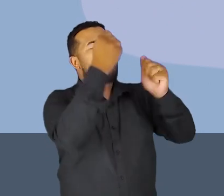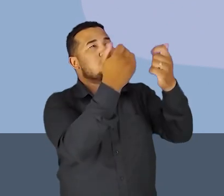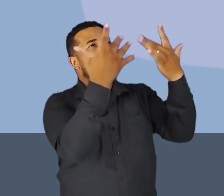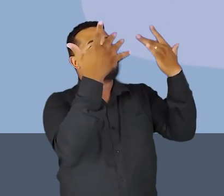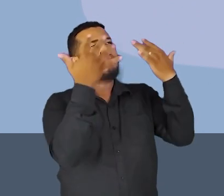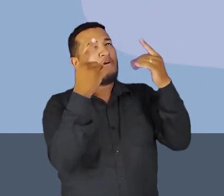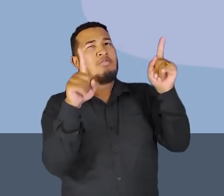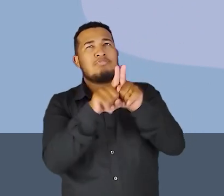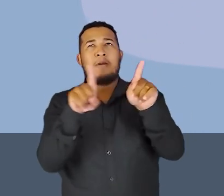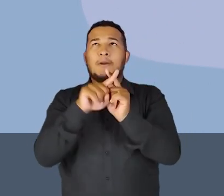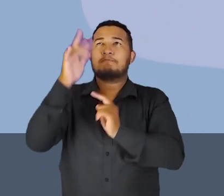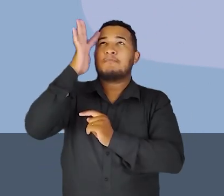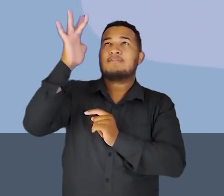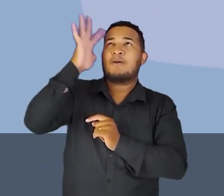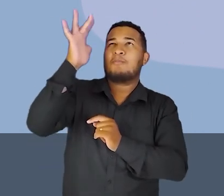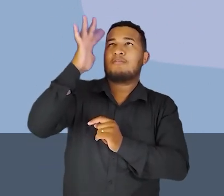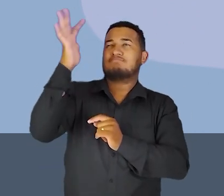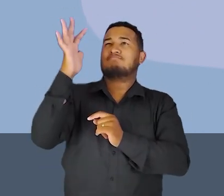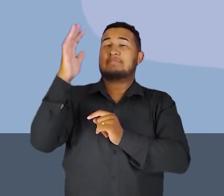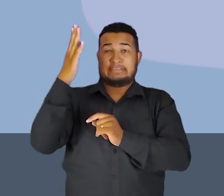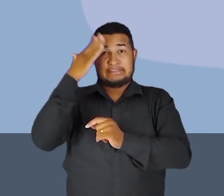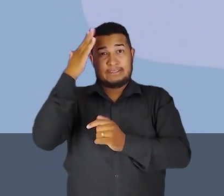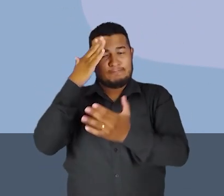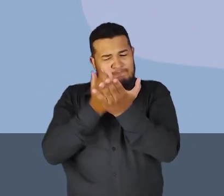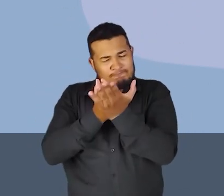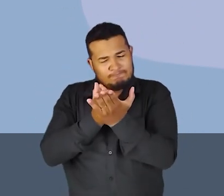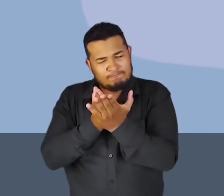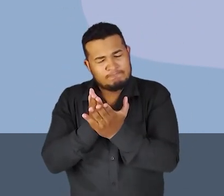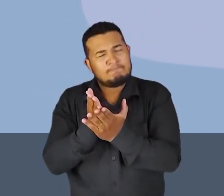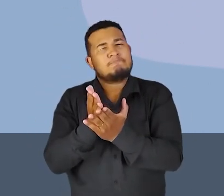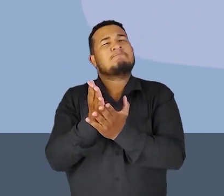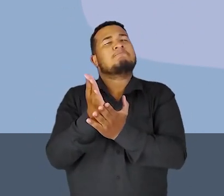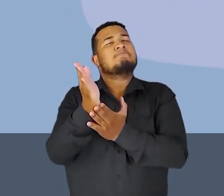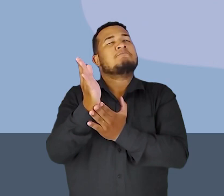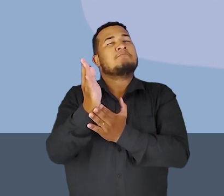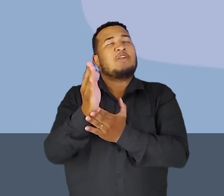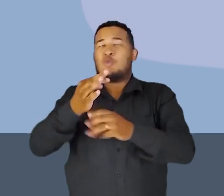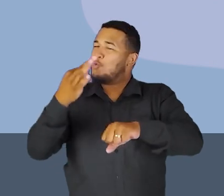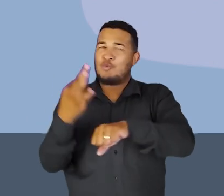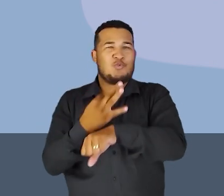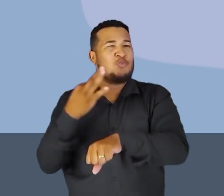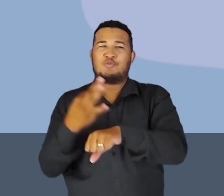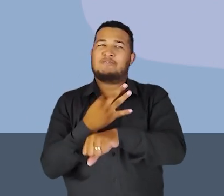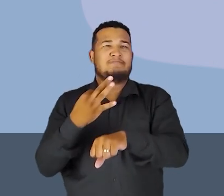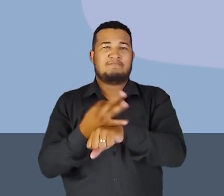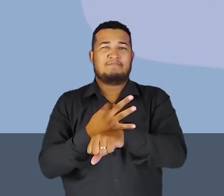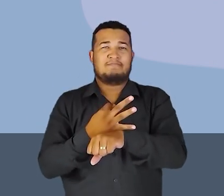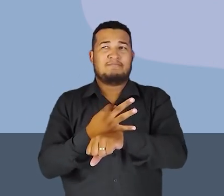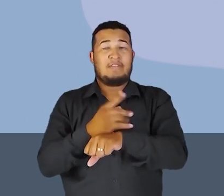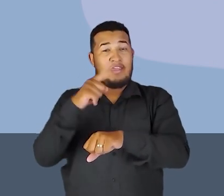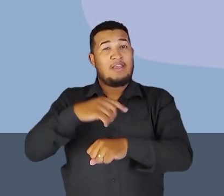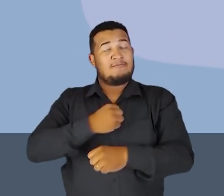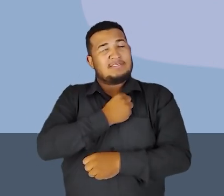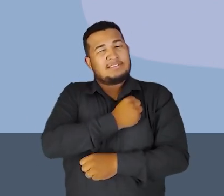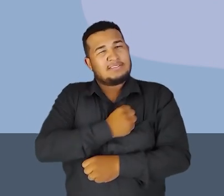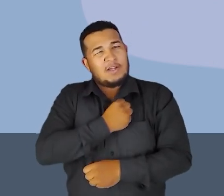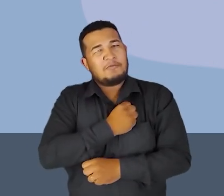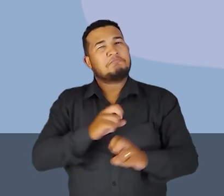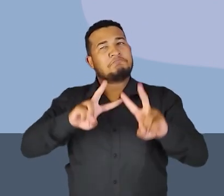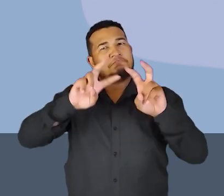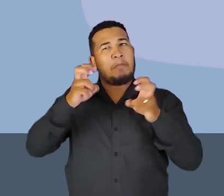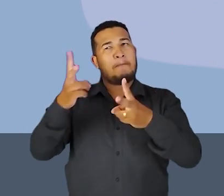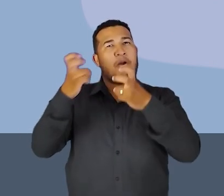e o pensamento, por mais firme e tenaz, lhe não resiste. É a saudade de